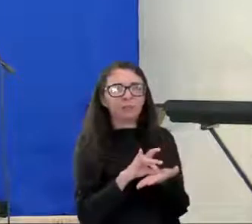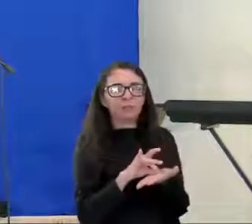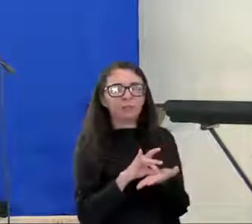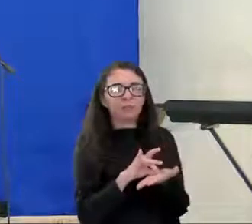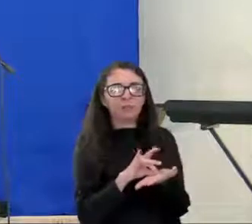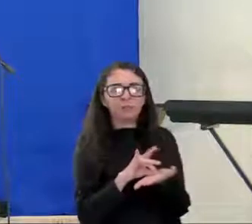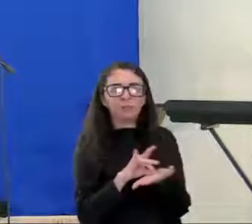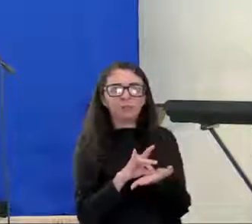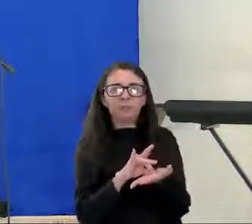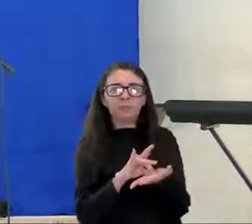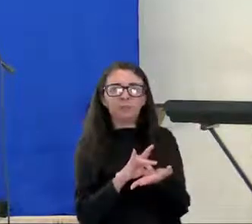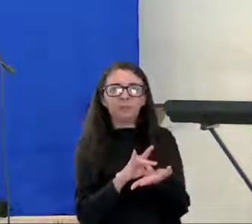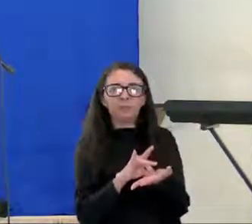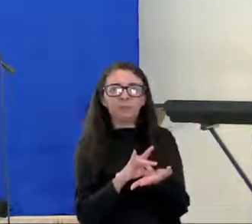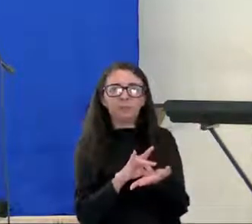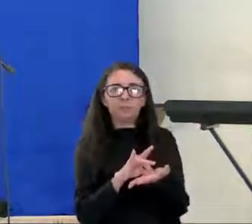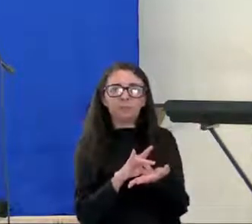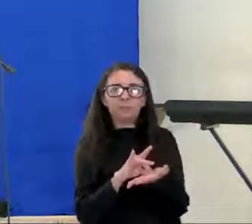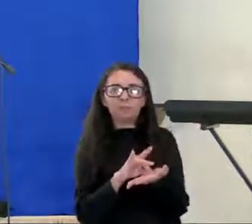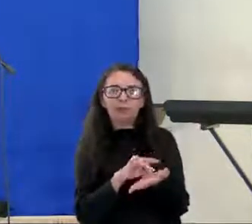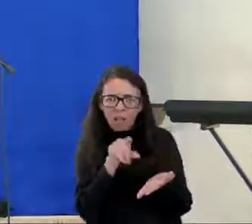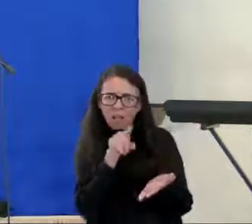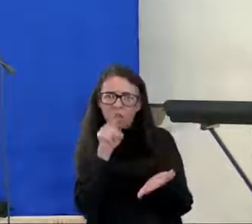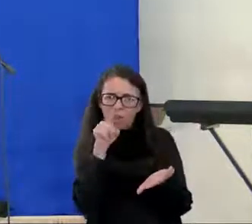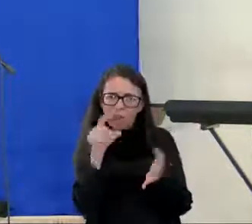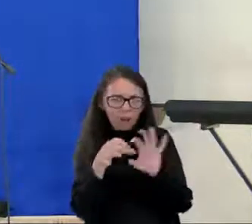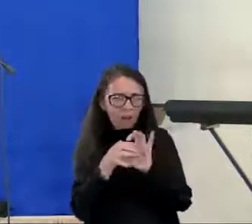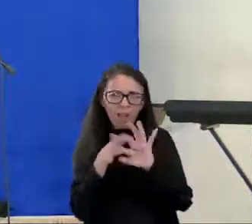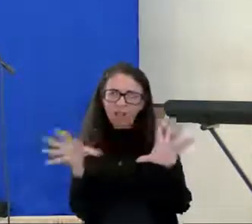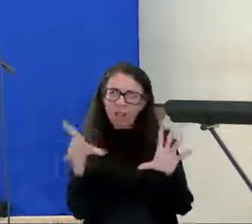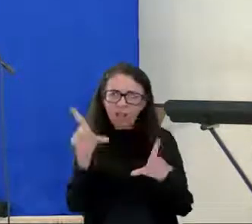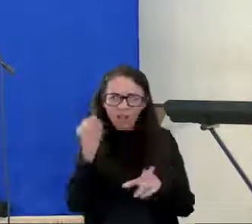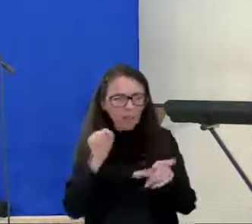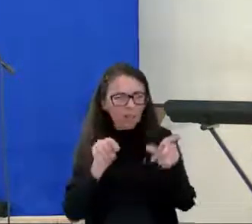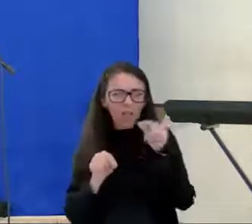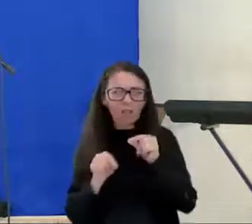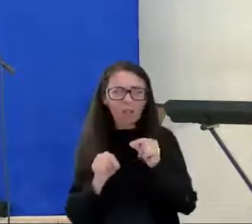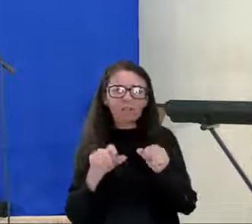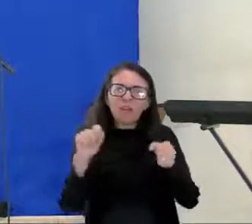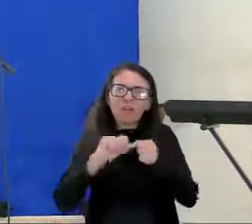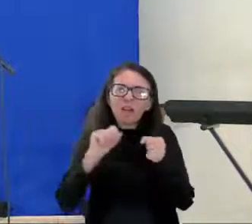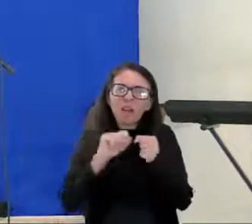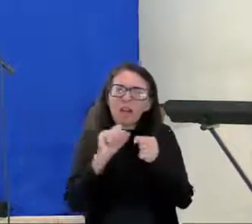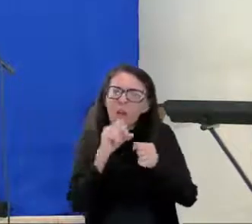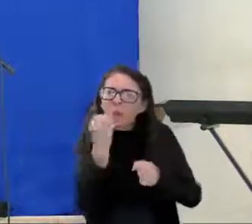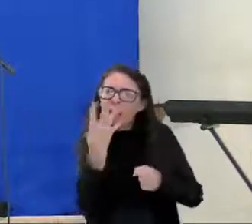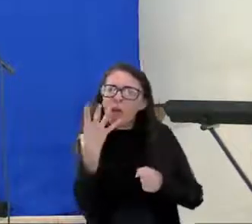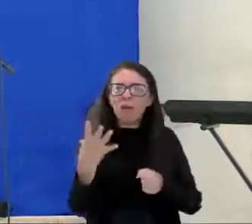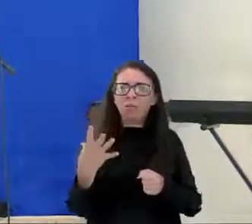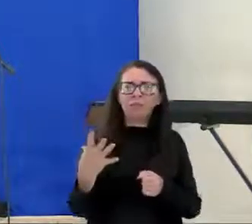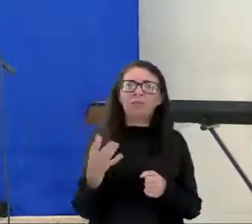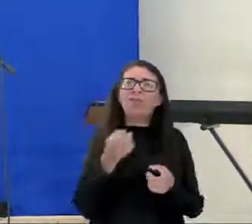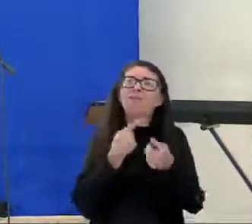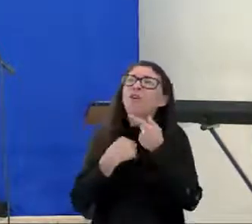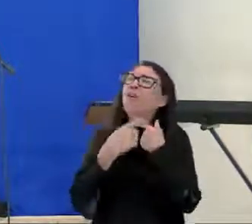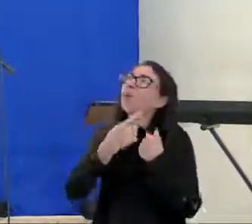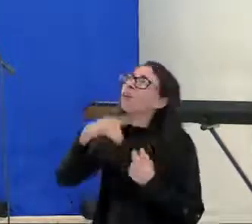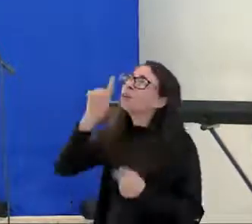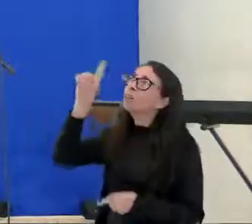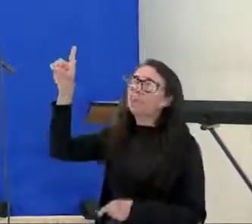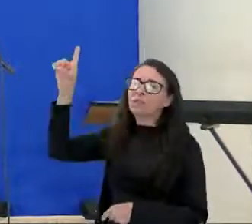Então eu quero dizer, aquela coisa, eu não consigo, eu não posso. Claro, é verdade, eu não consigo, eu não